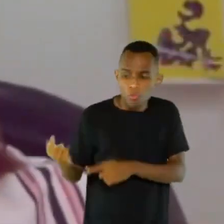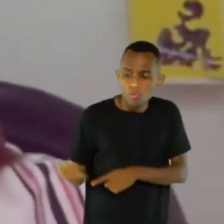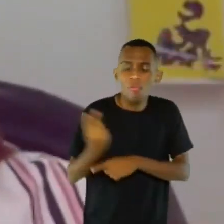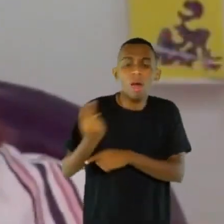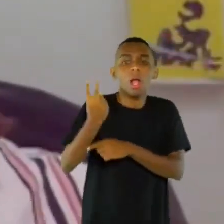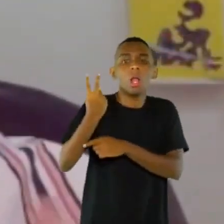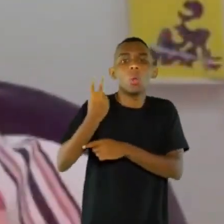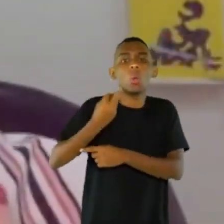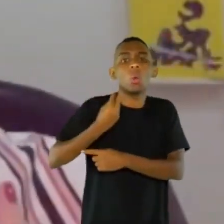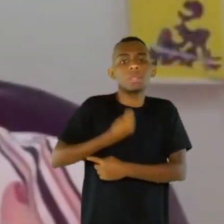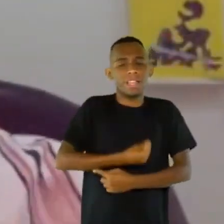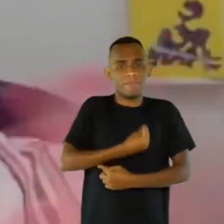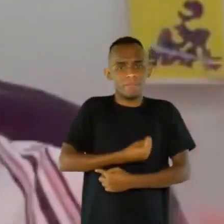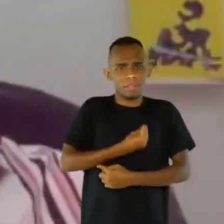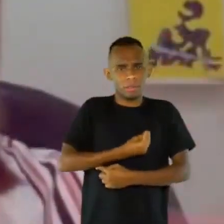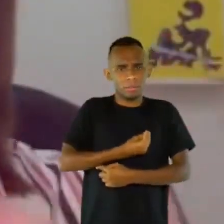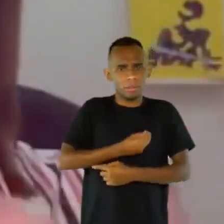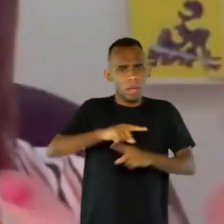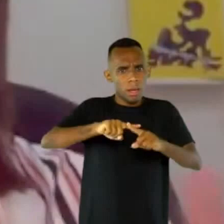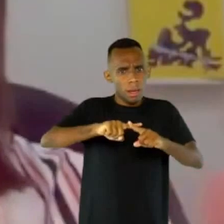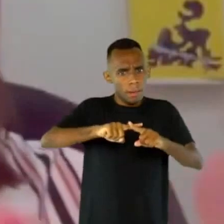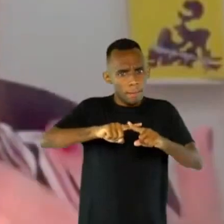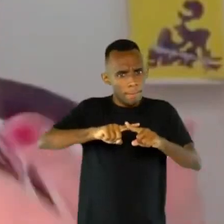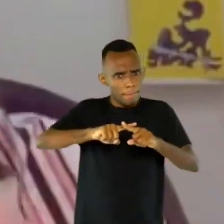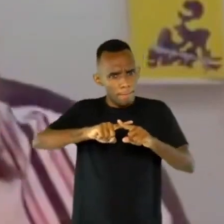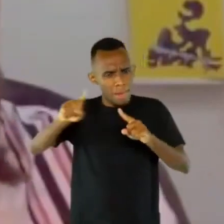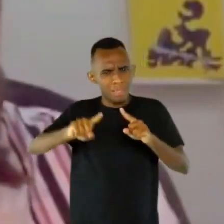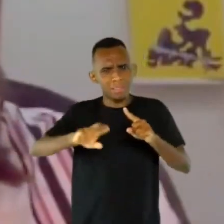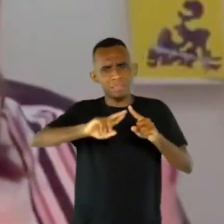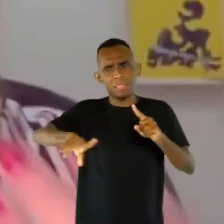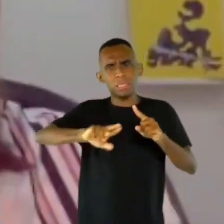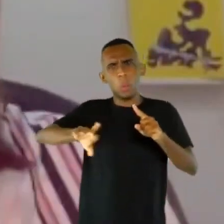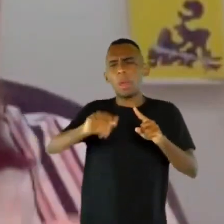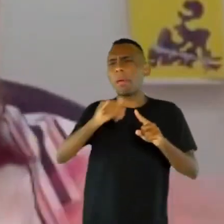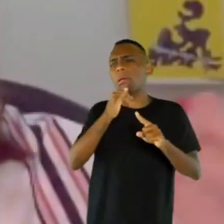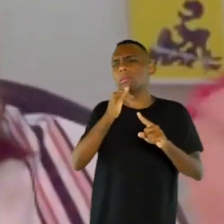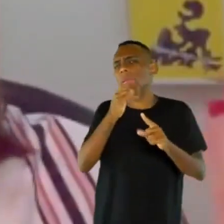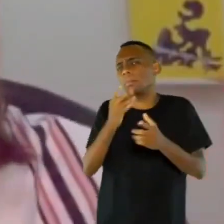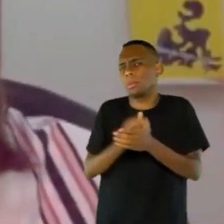né, mas por uma questão diferente, não é por uma questão